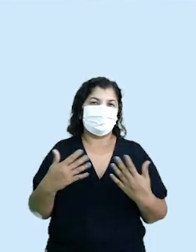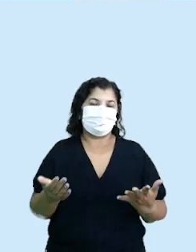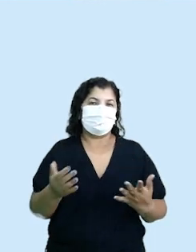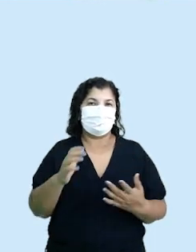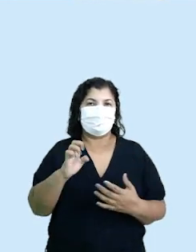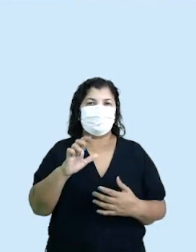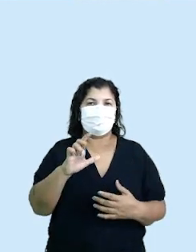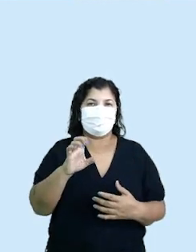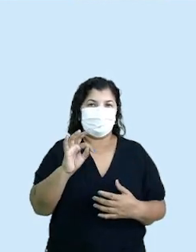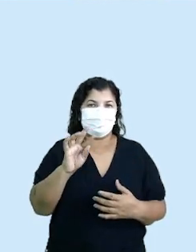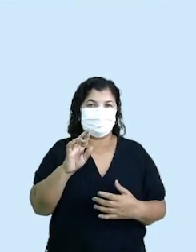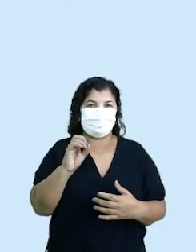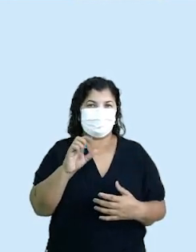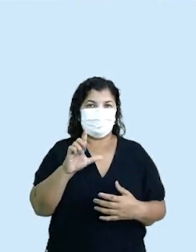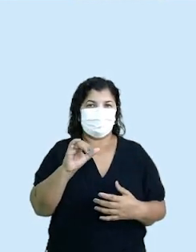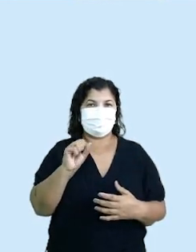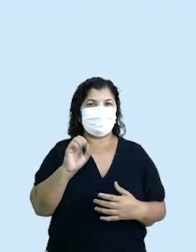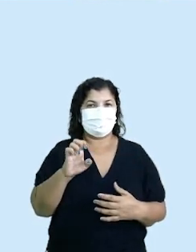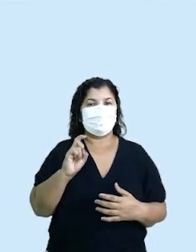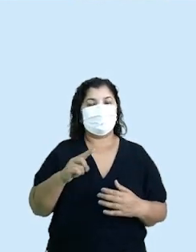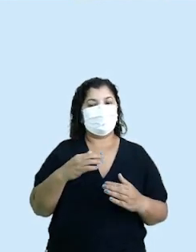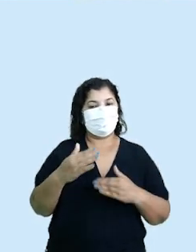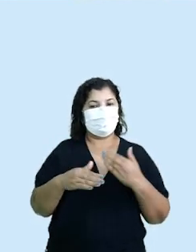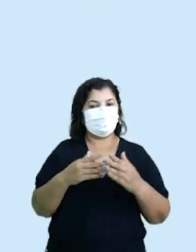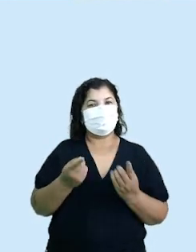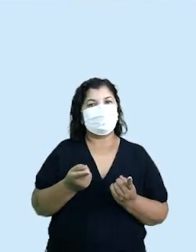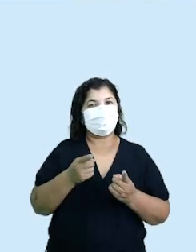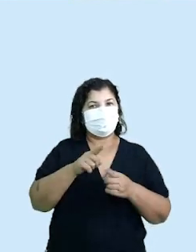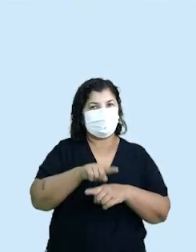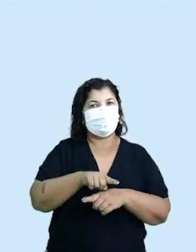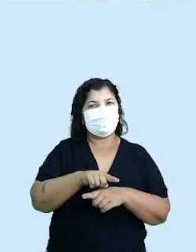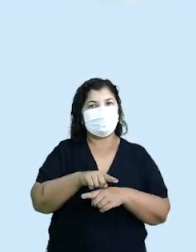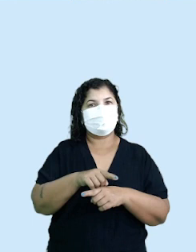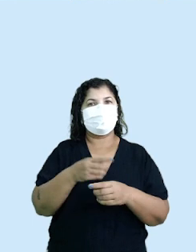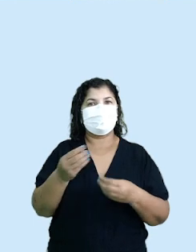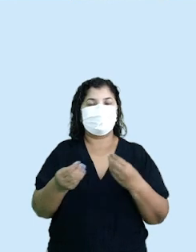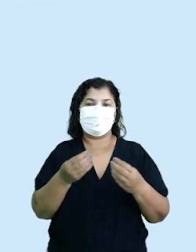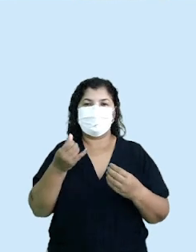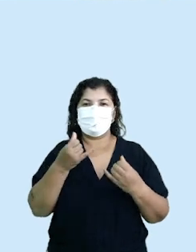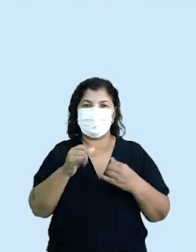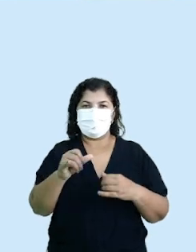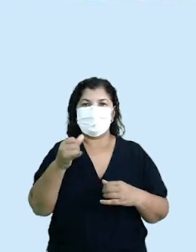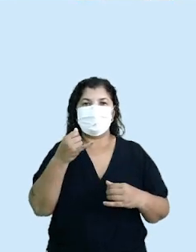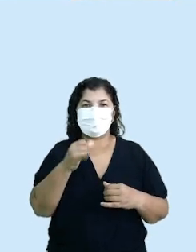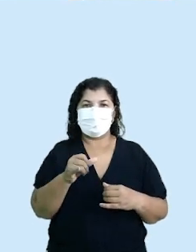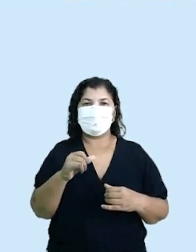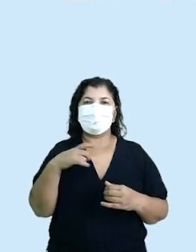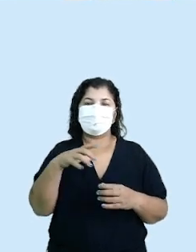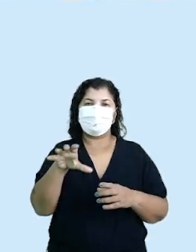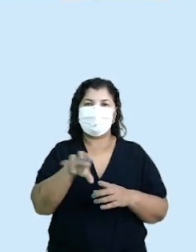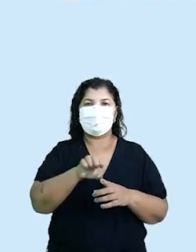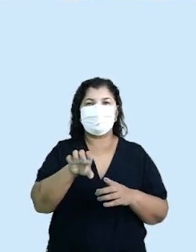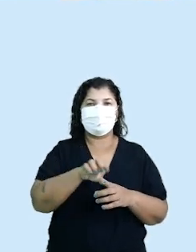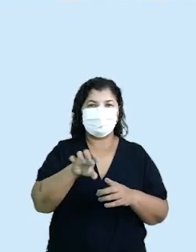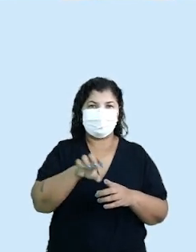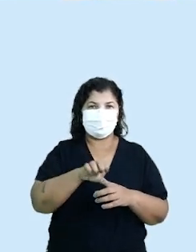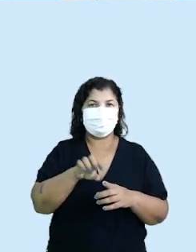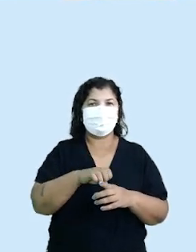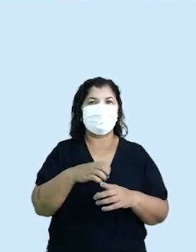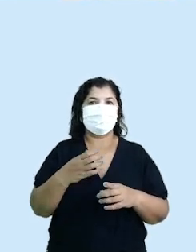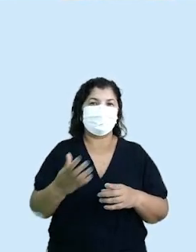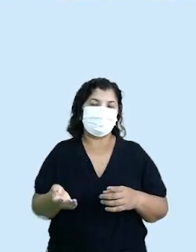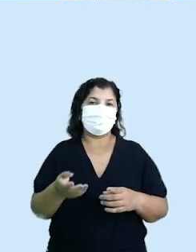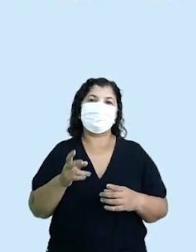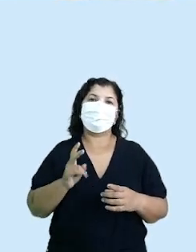já é um processo inverso, é um processo que ao invés de produzir energia, ele consome. Lembra do que eu te falei?